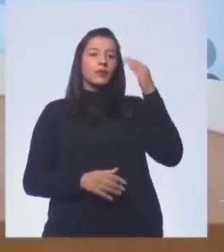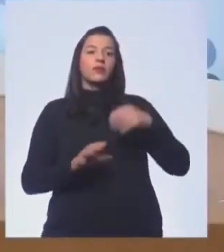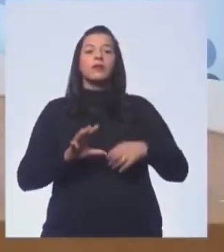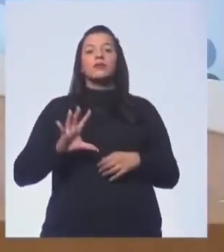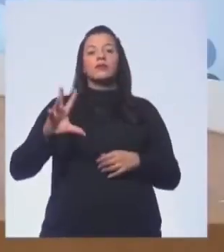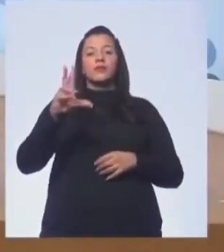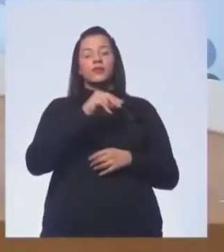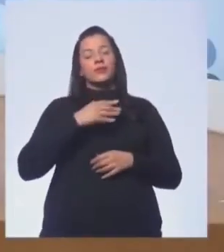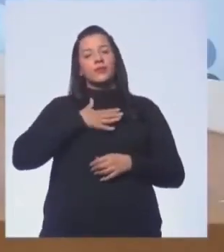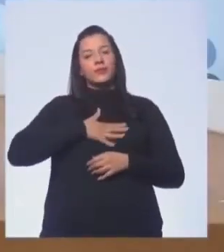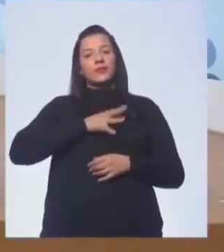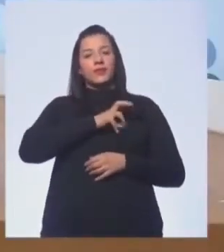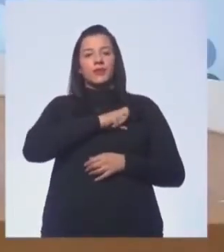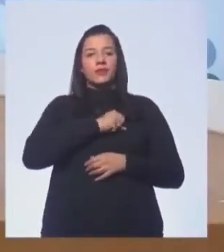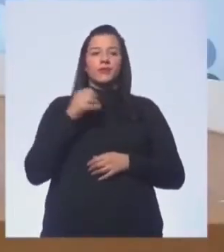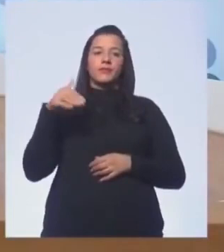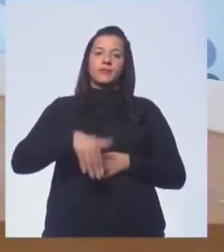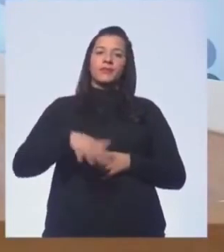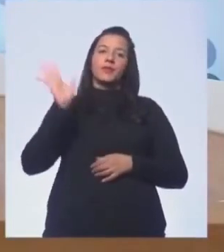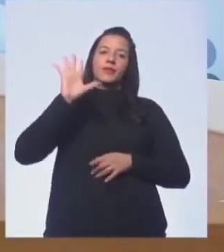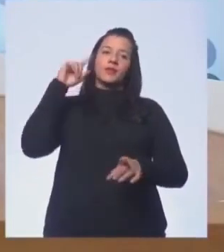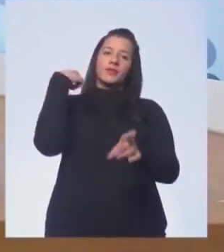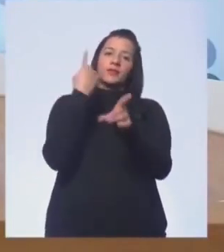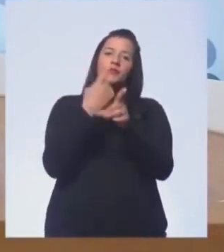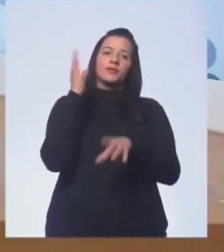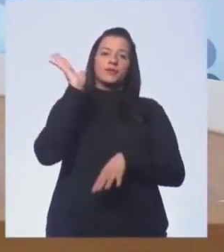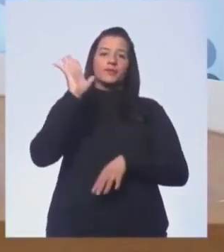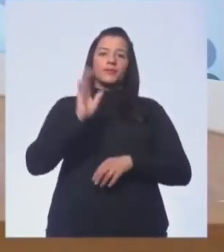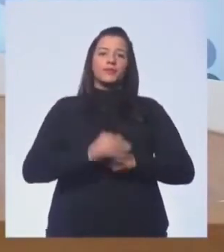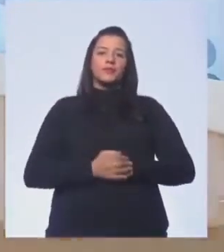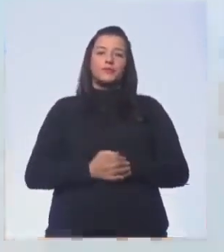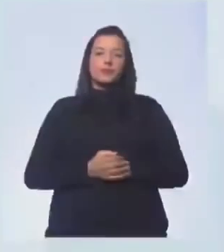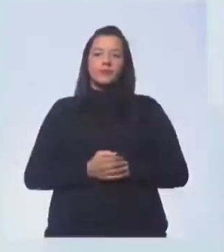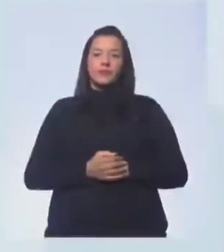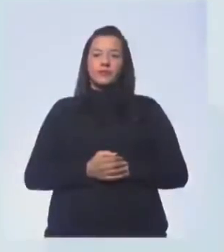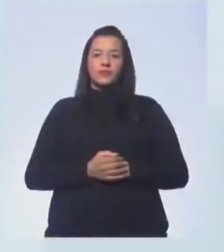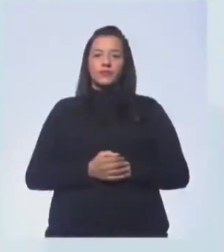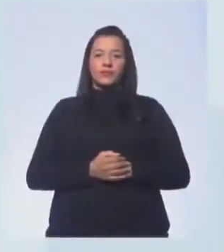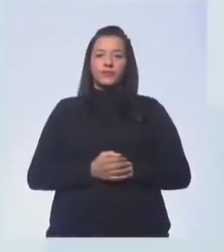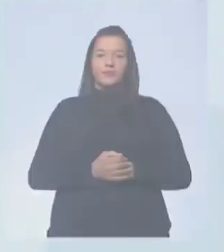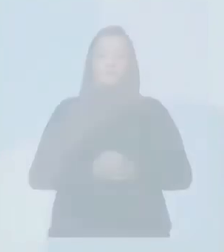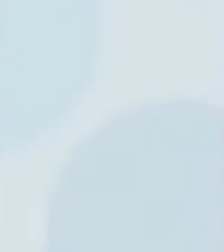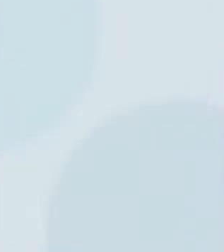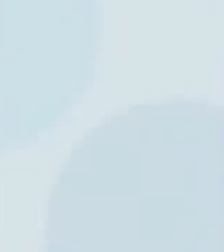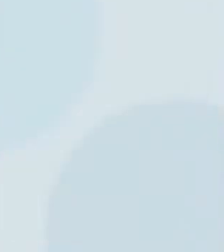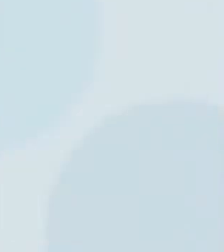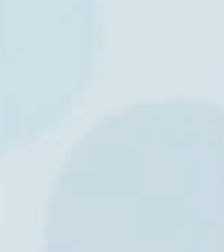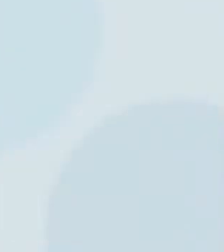amei vir aqui para esta aula. E até a próxima, nono ano. Goodbye.